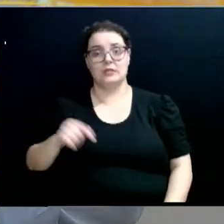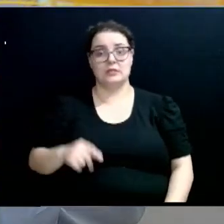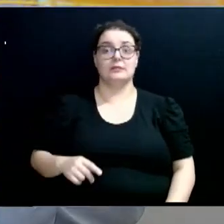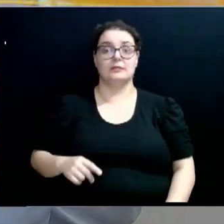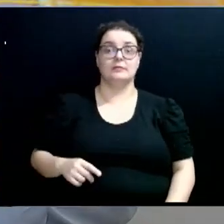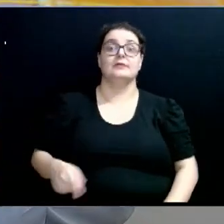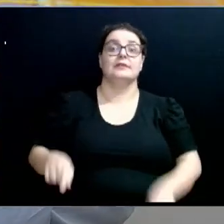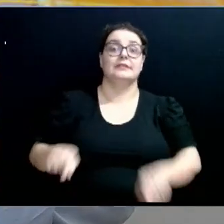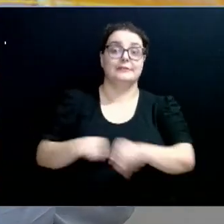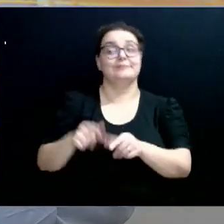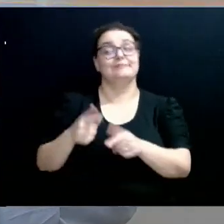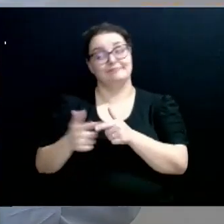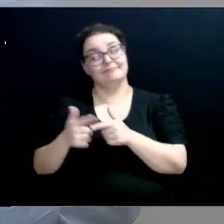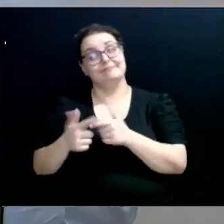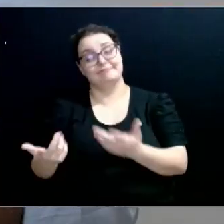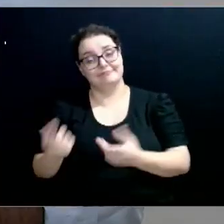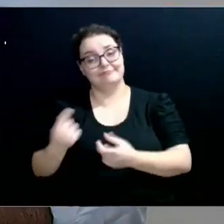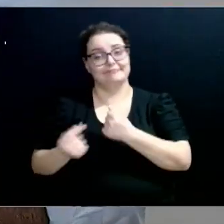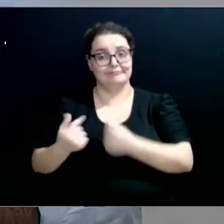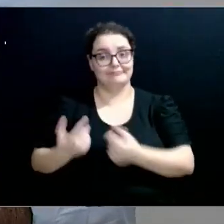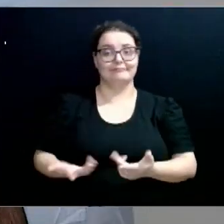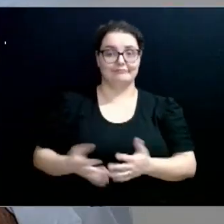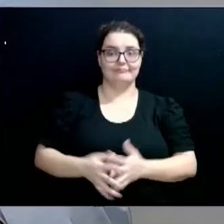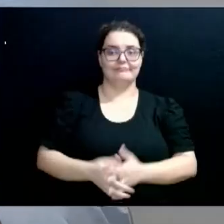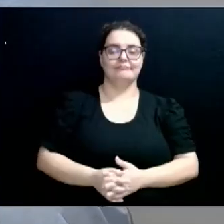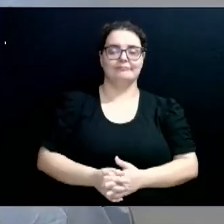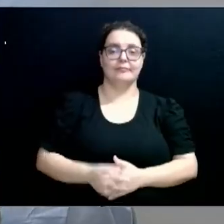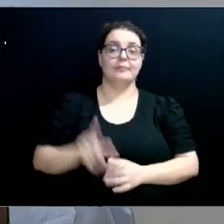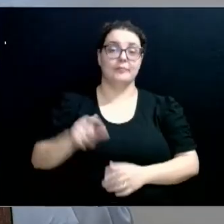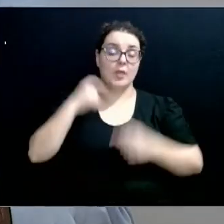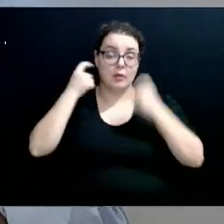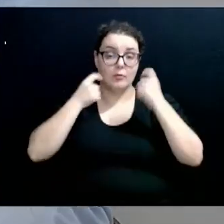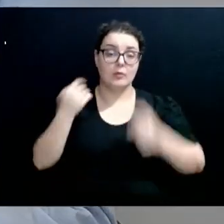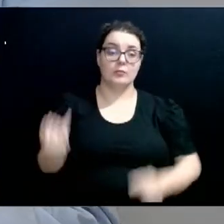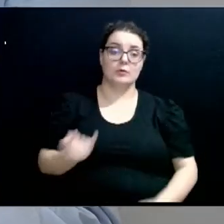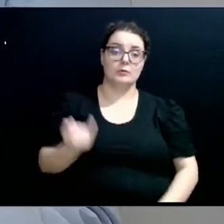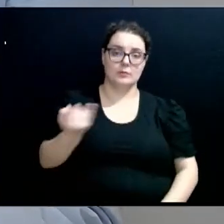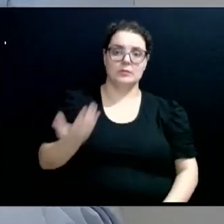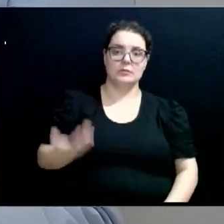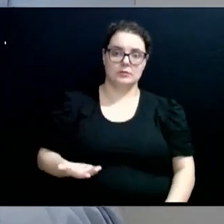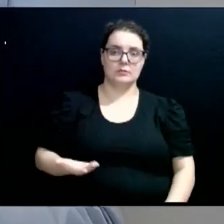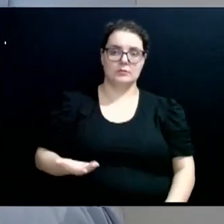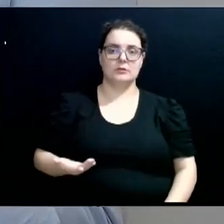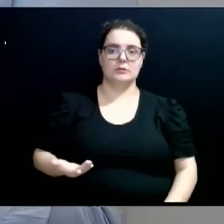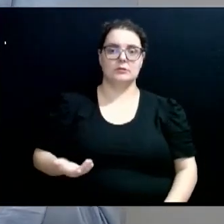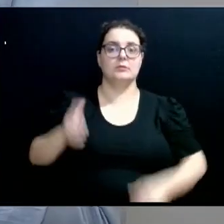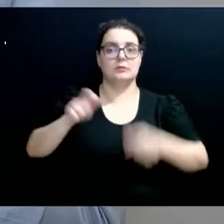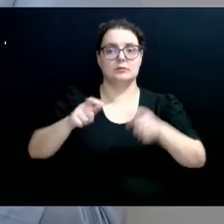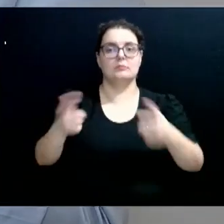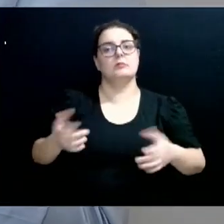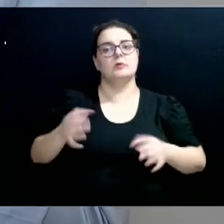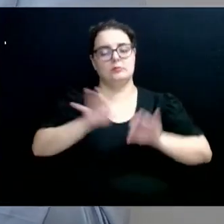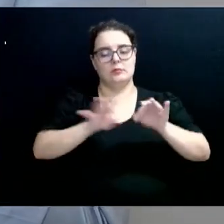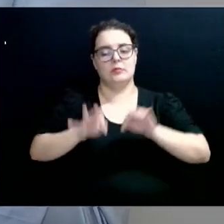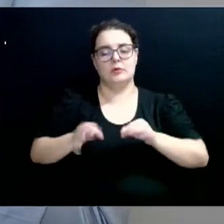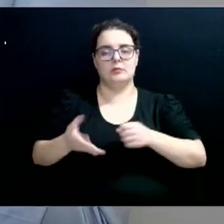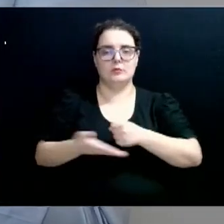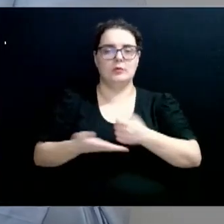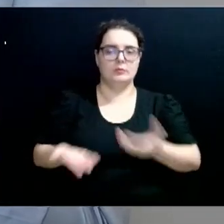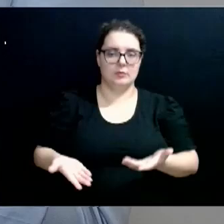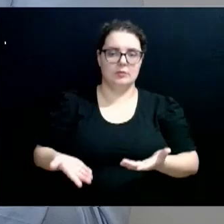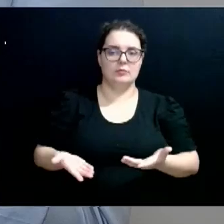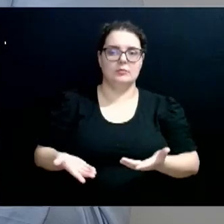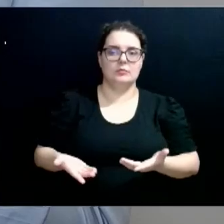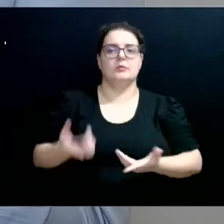o que causa uma intoxicação, se não alimentar financeira. Essa é uma preocupação importante, onde as pessoas deveriam se